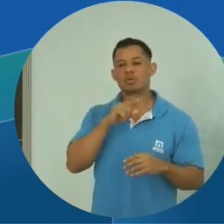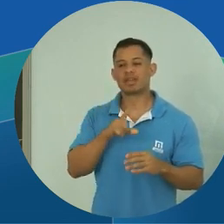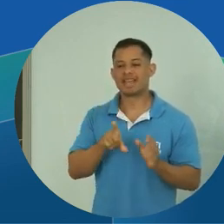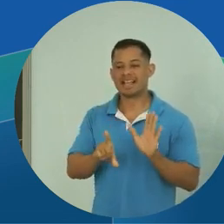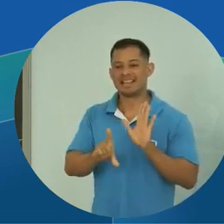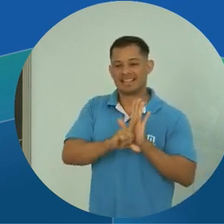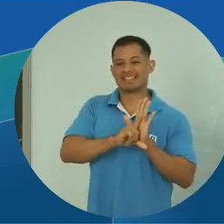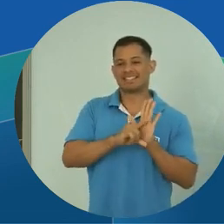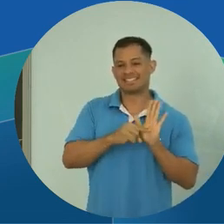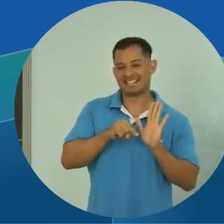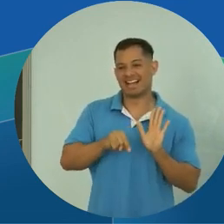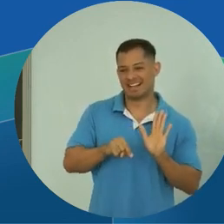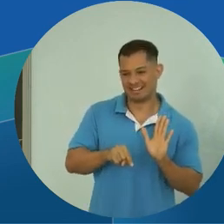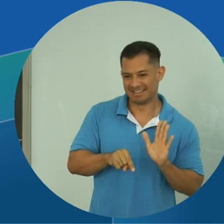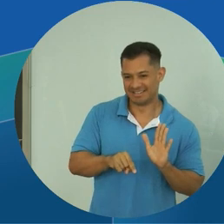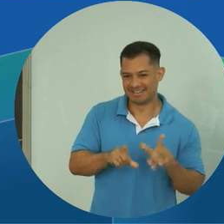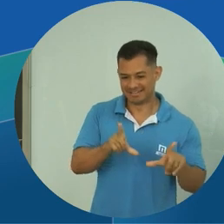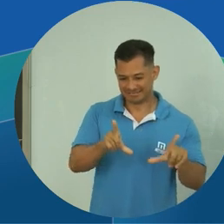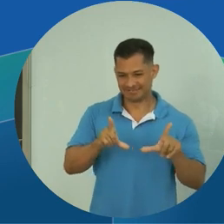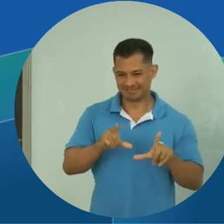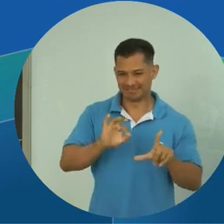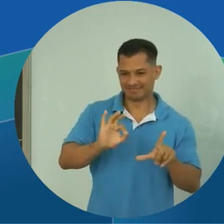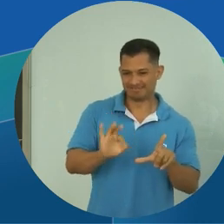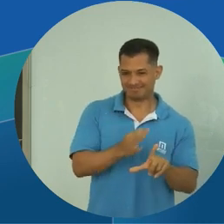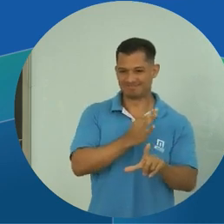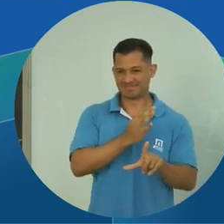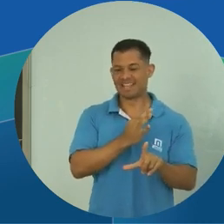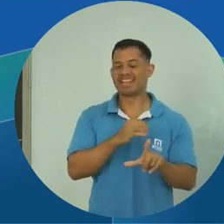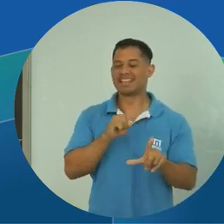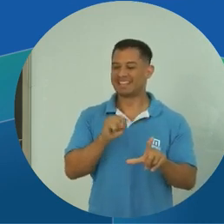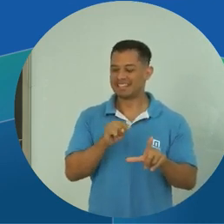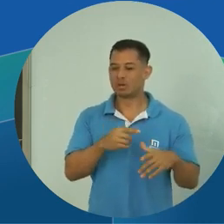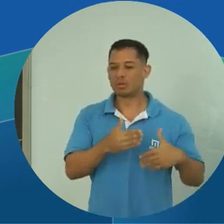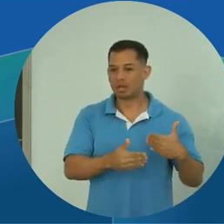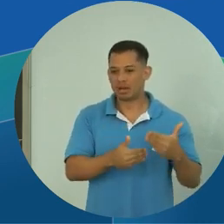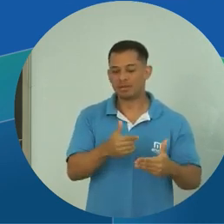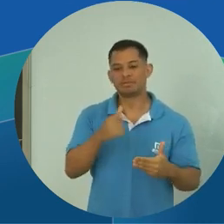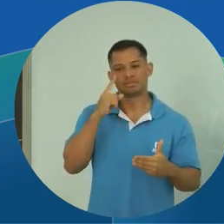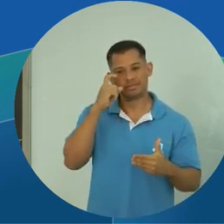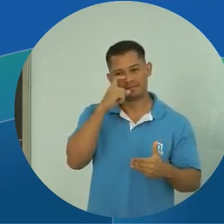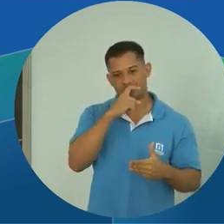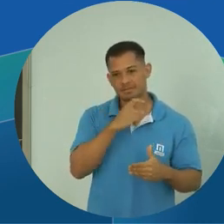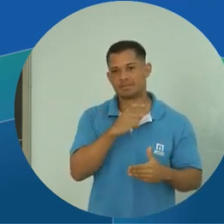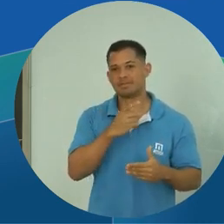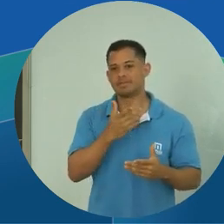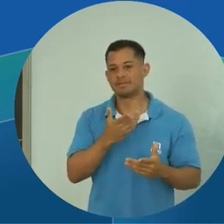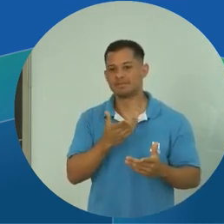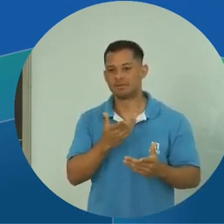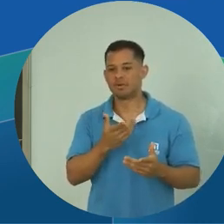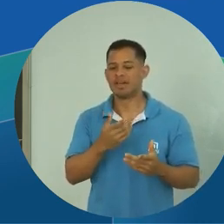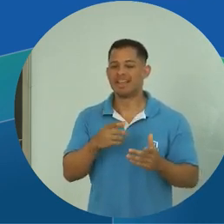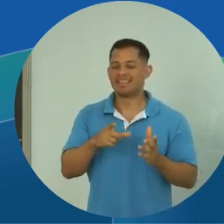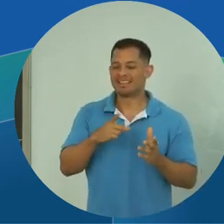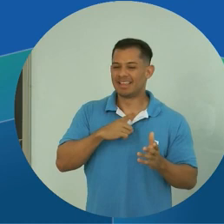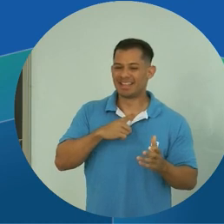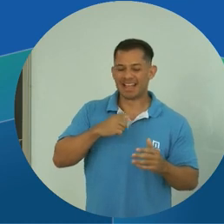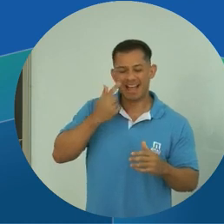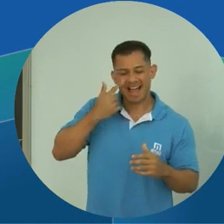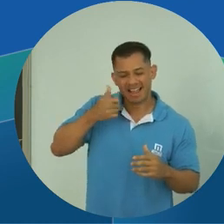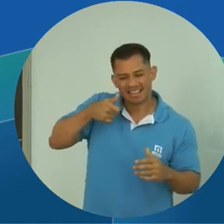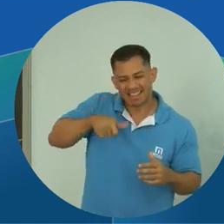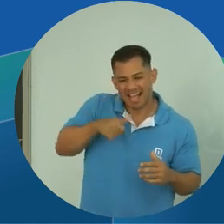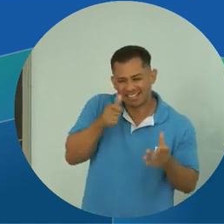num trâmite que ele é moroso, ele é submetido a uma análise muito,